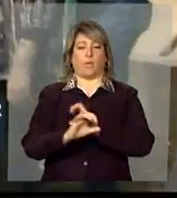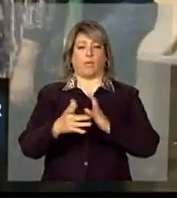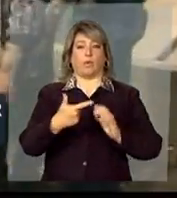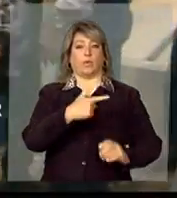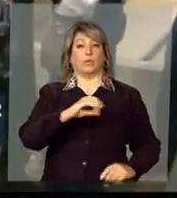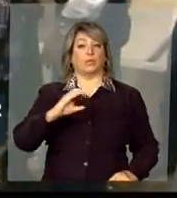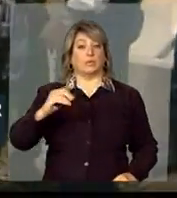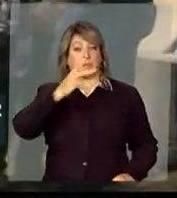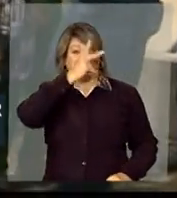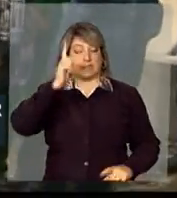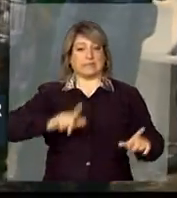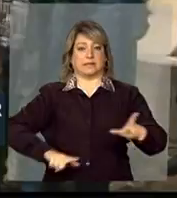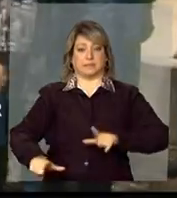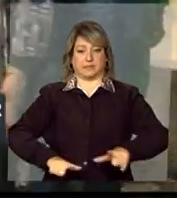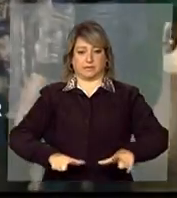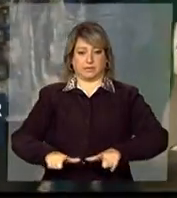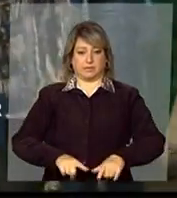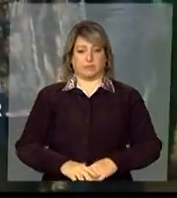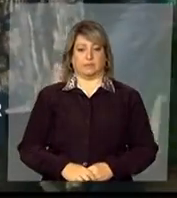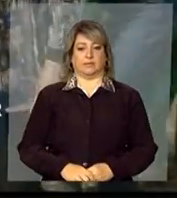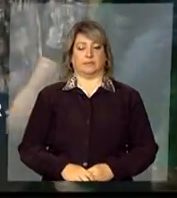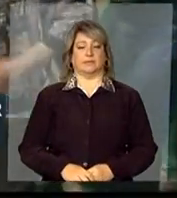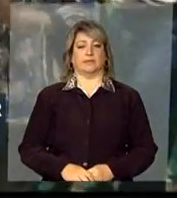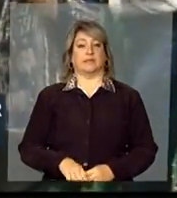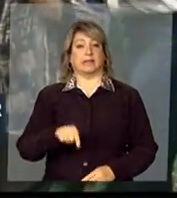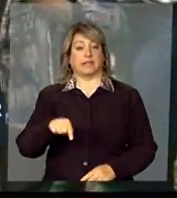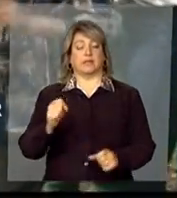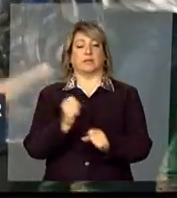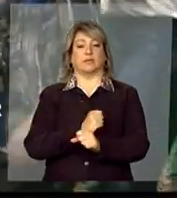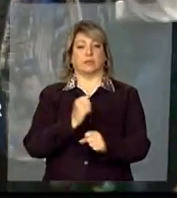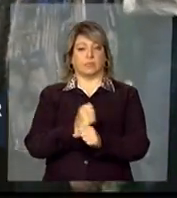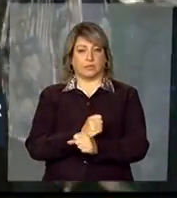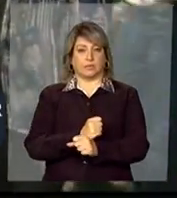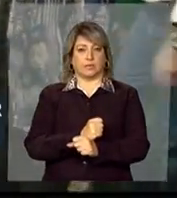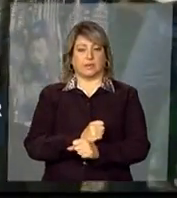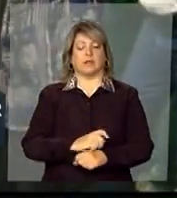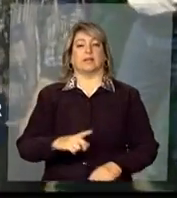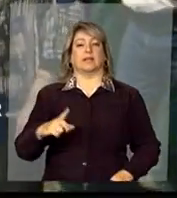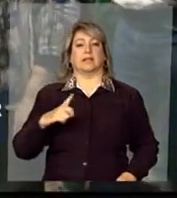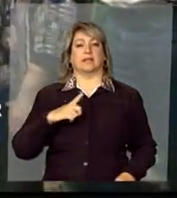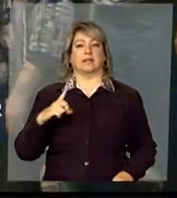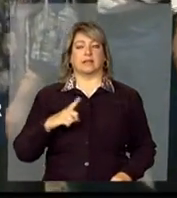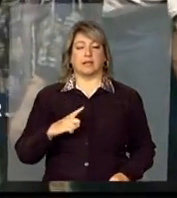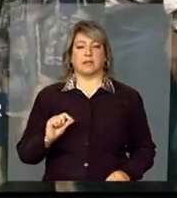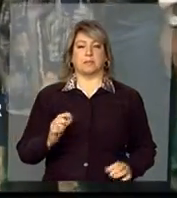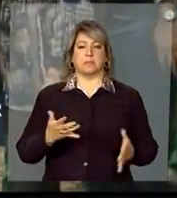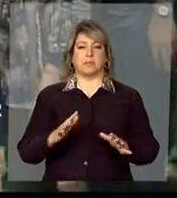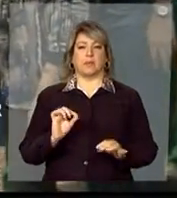200 trabalhadores. E essa obra tem cerca de